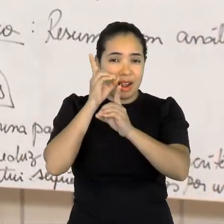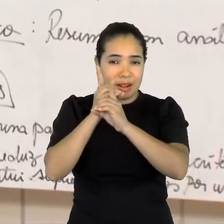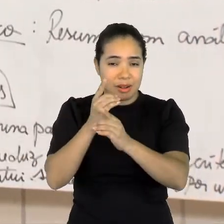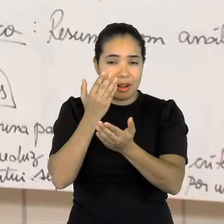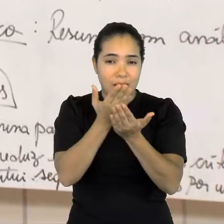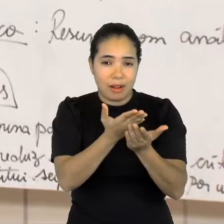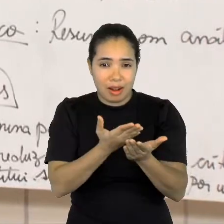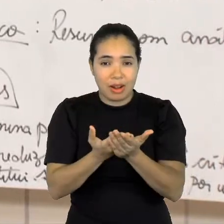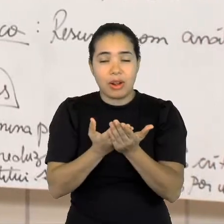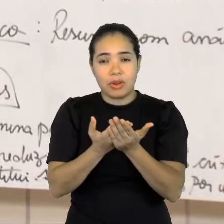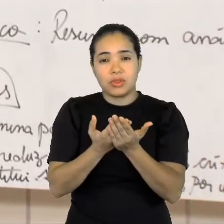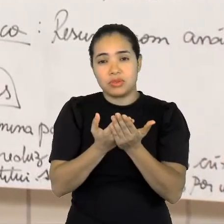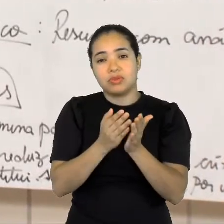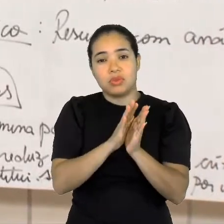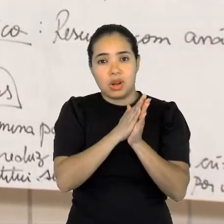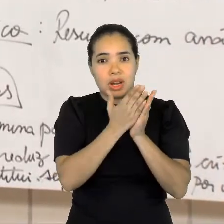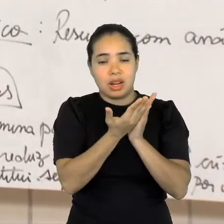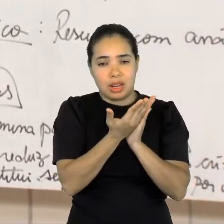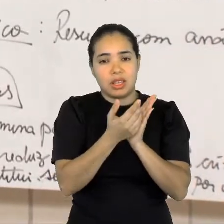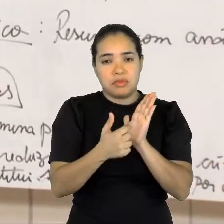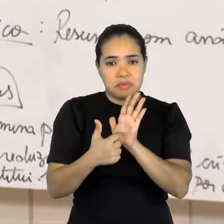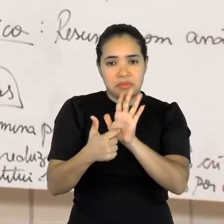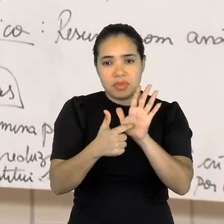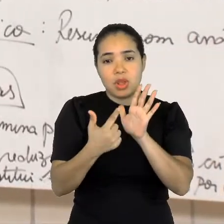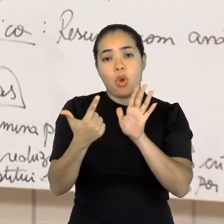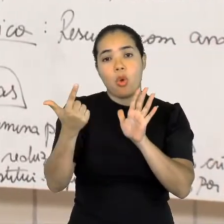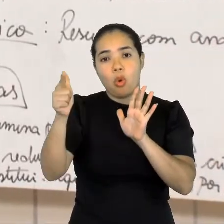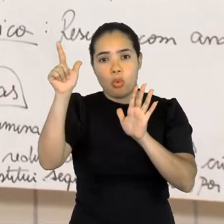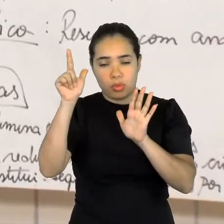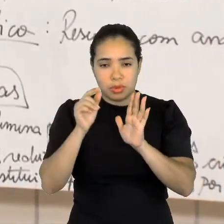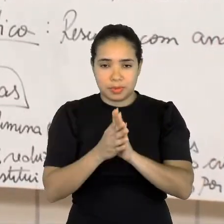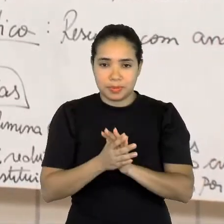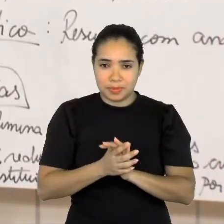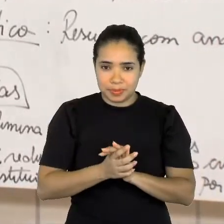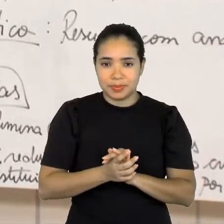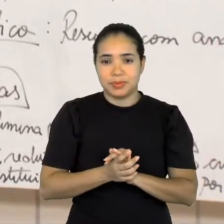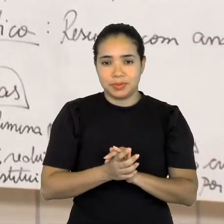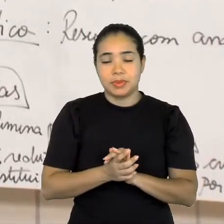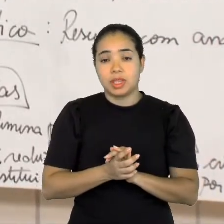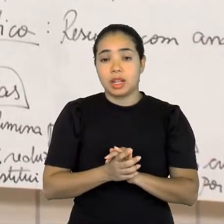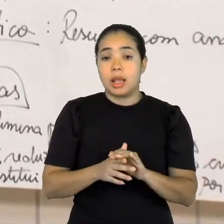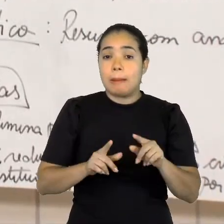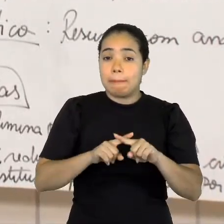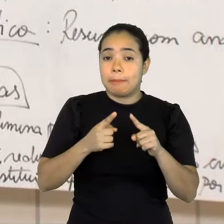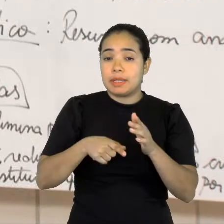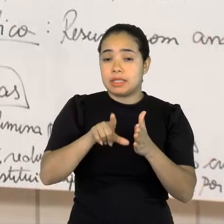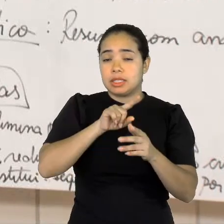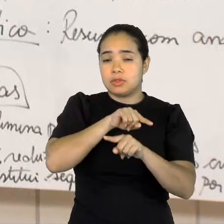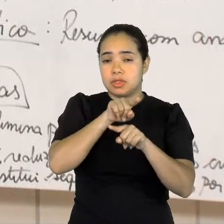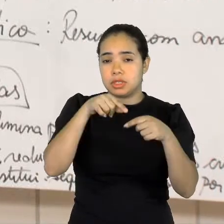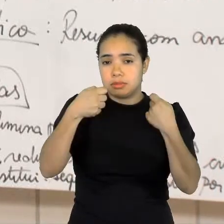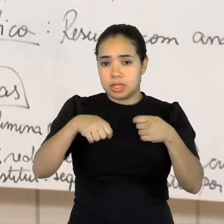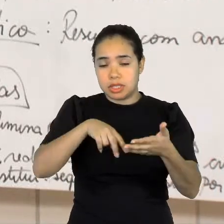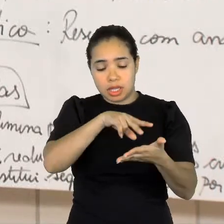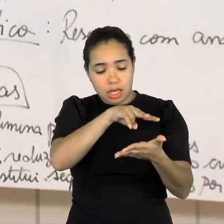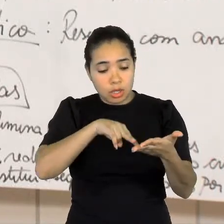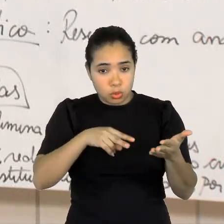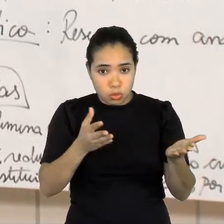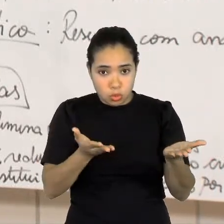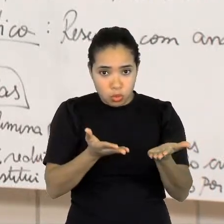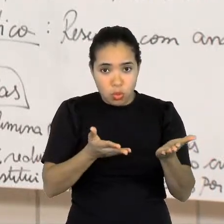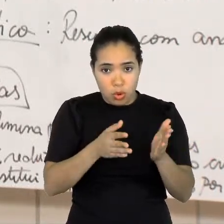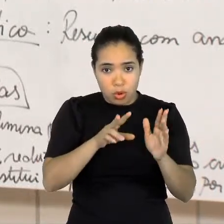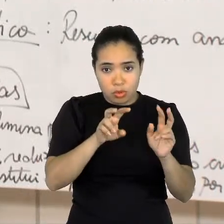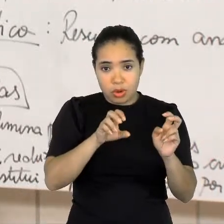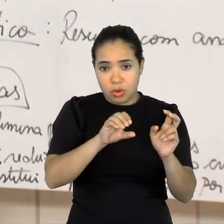fazer outra indicação de livro, tá? Mas antes de eu indicar outro livro, vocês precisam fazer a leitura desse,